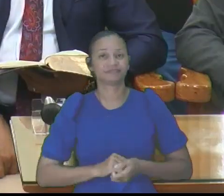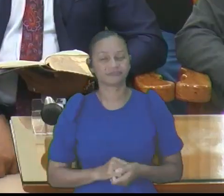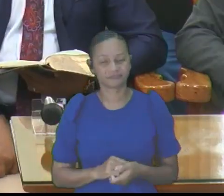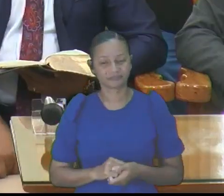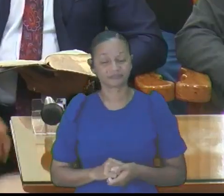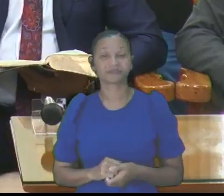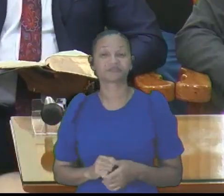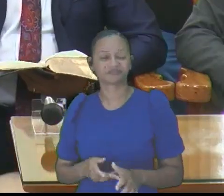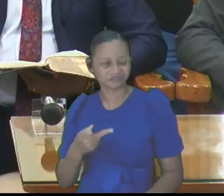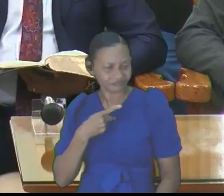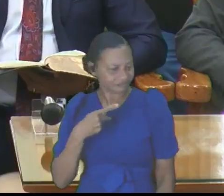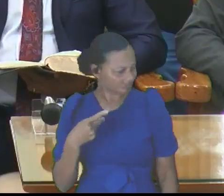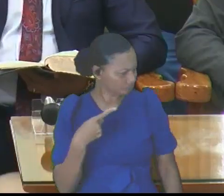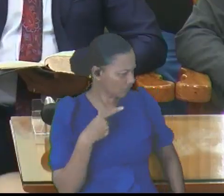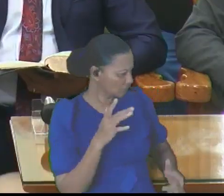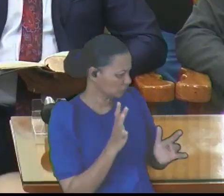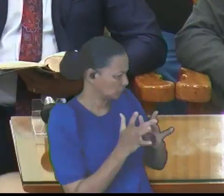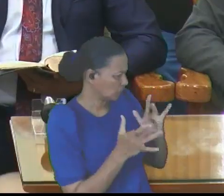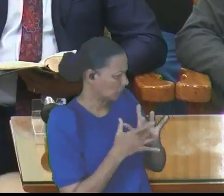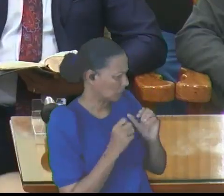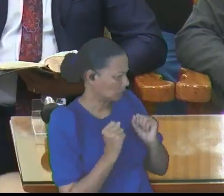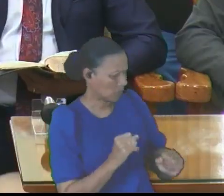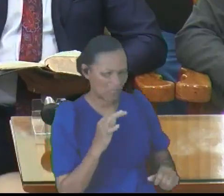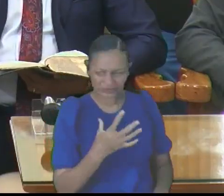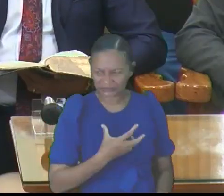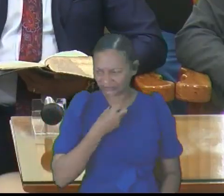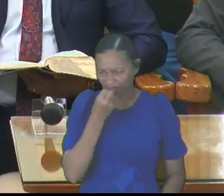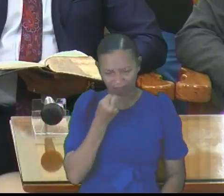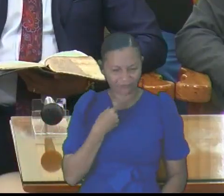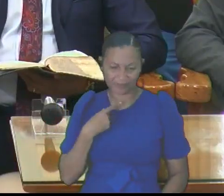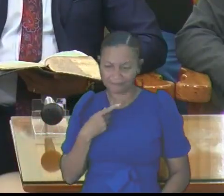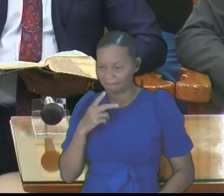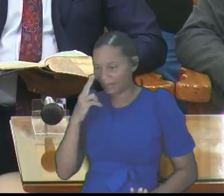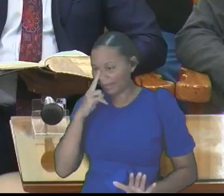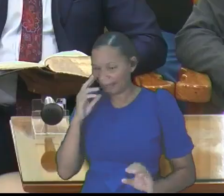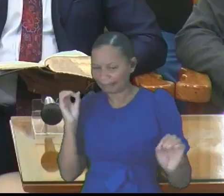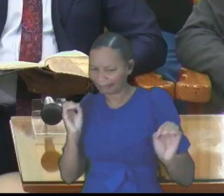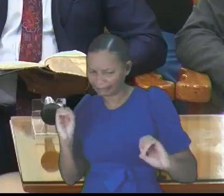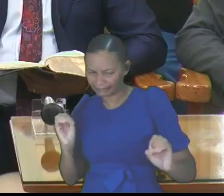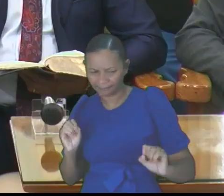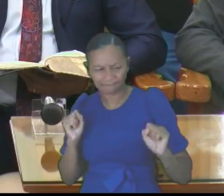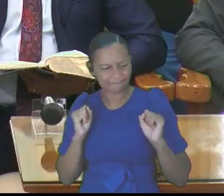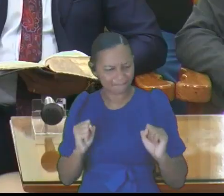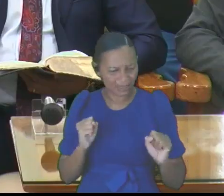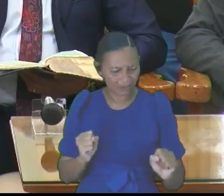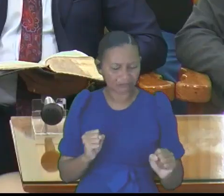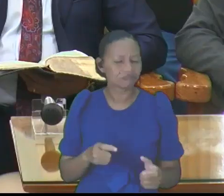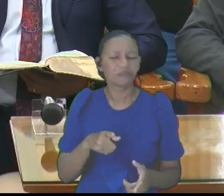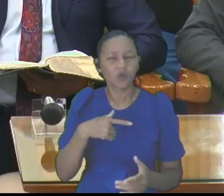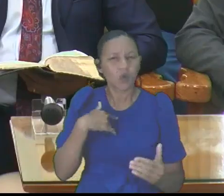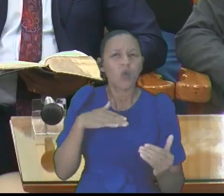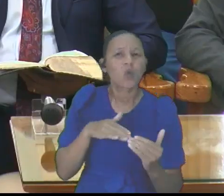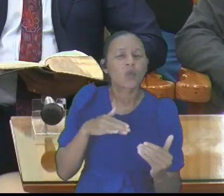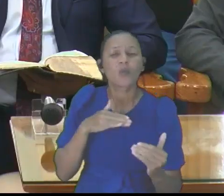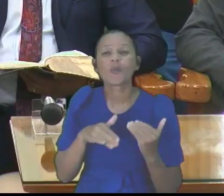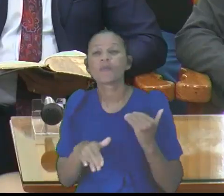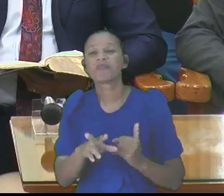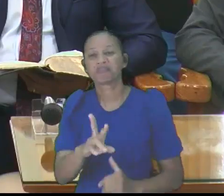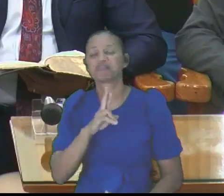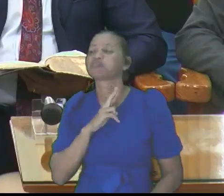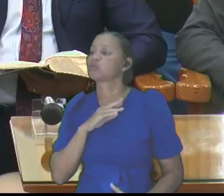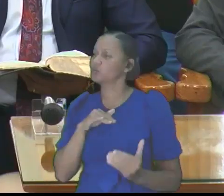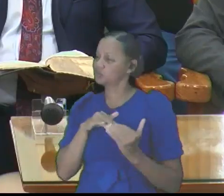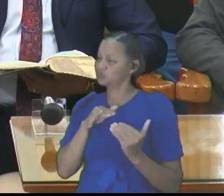o lado... Pastor, Jesus pode salvar uma pessoa sem ela estar na igreja? Pode ou não pode? O que lhes parece? Pode ou não pode? Pode.